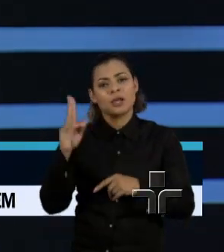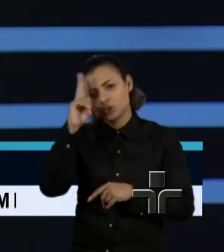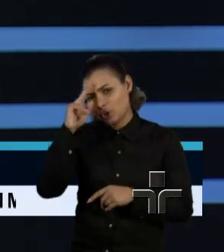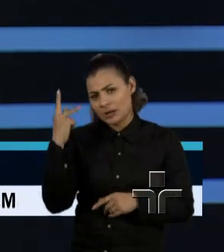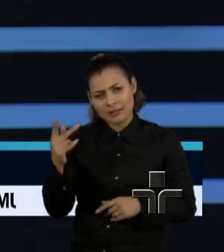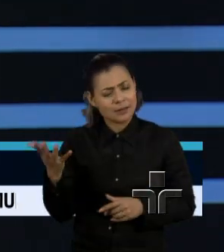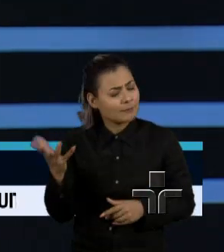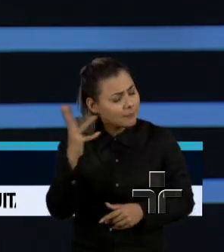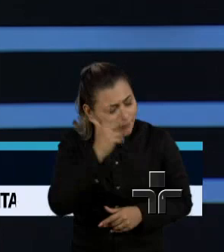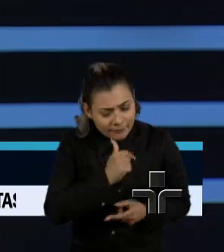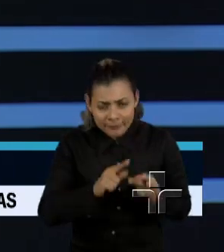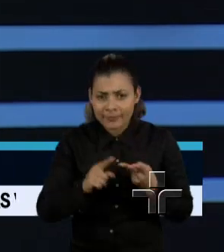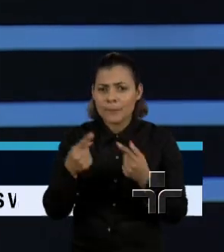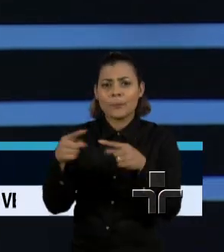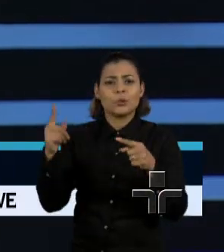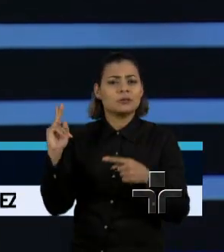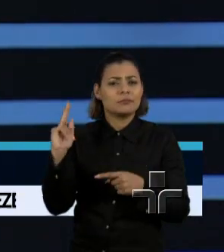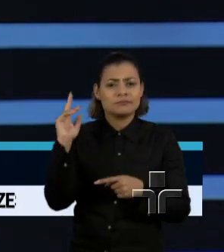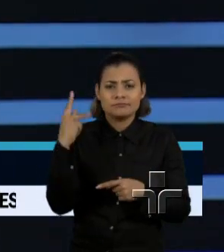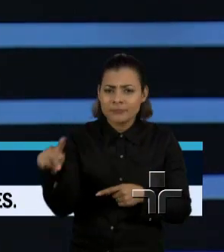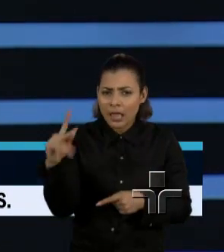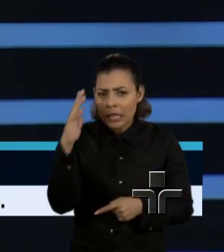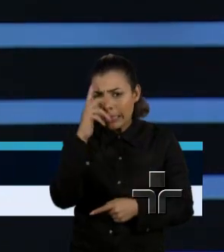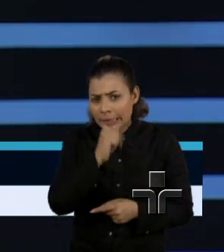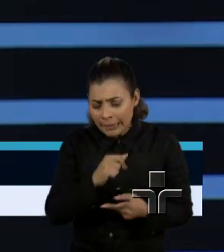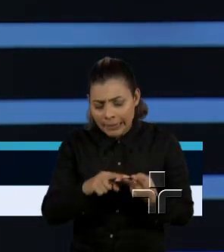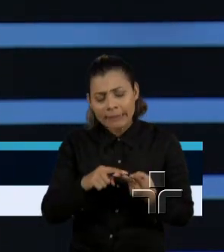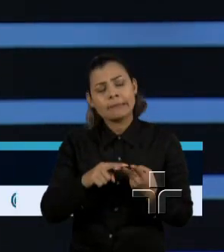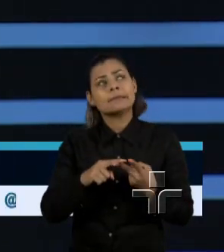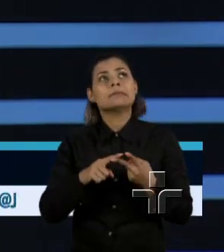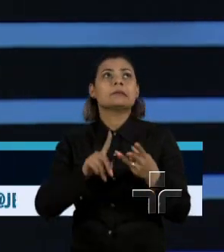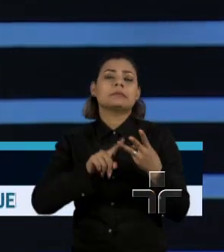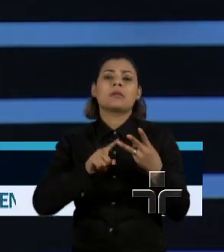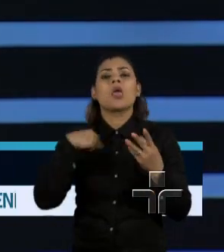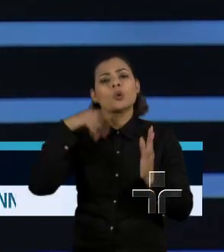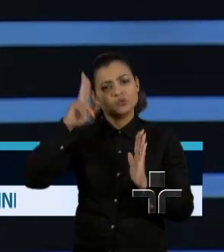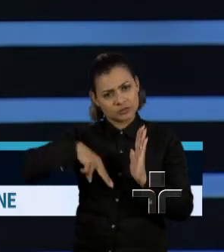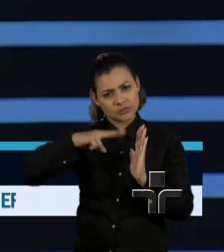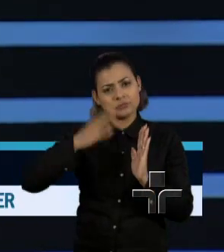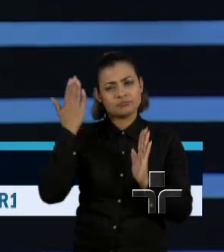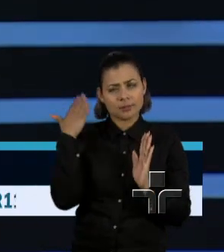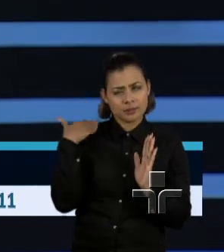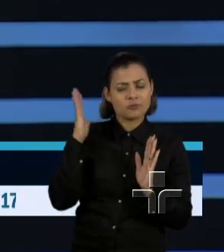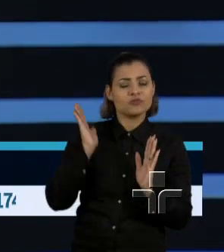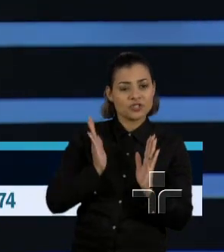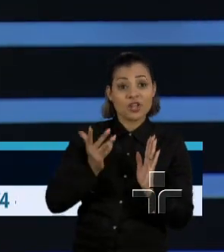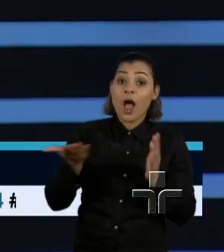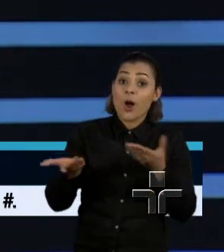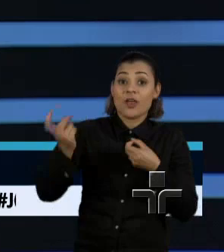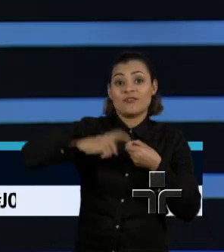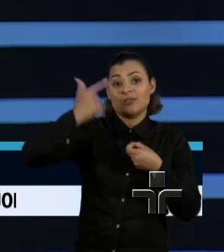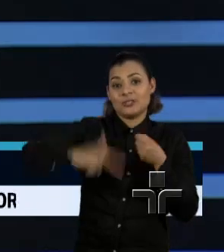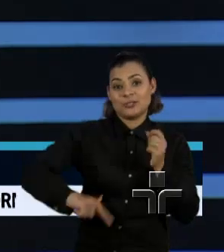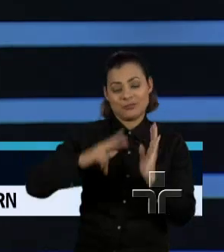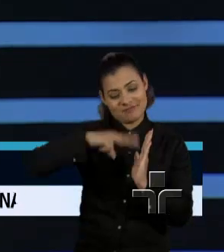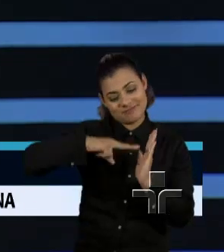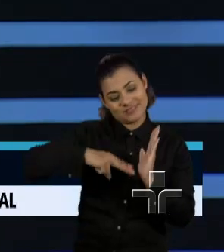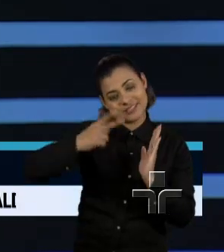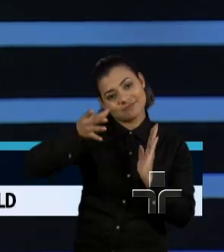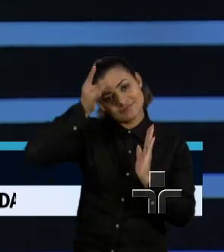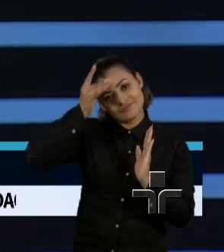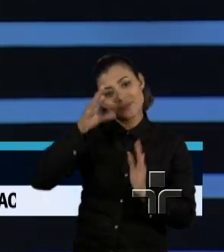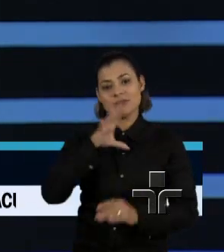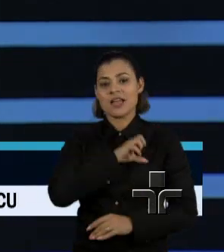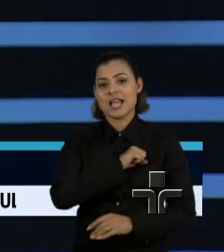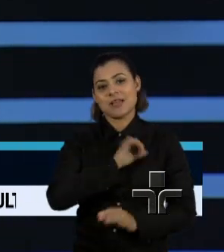dele é belíssima. E enfim, eu já tinha lido essa biografia algum tempo atrás, agora eu estou relendo porque eu realmente